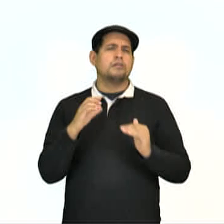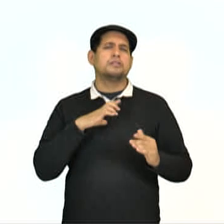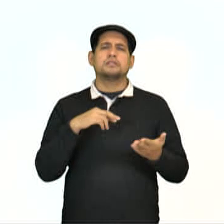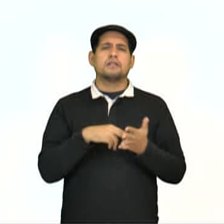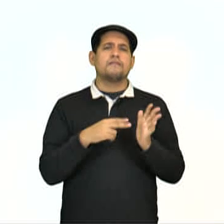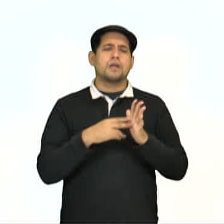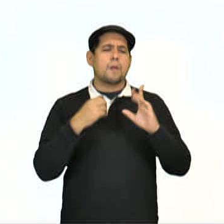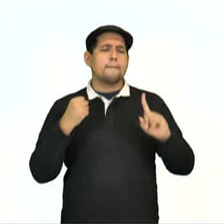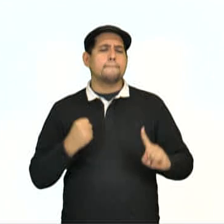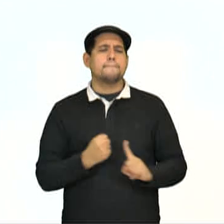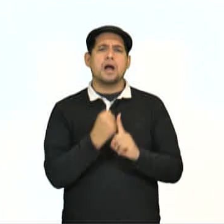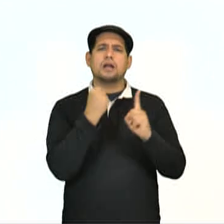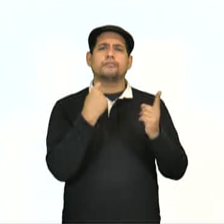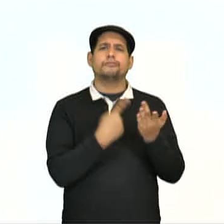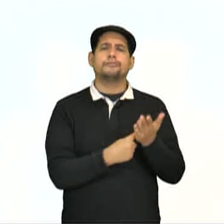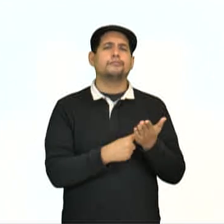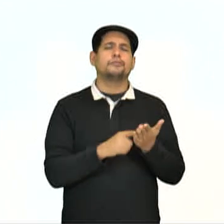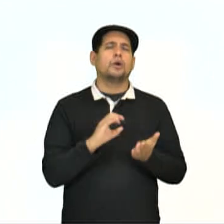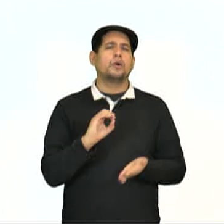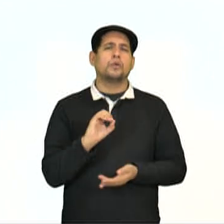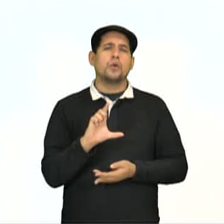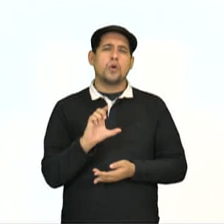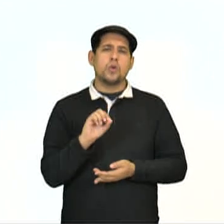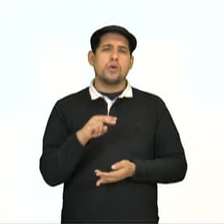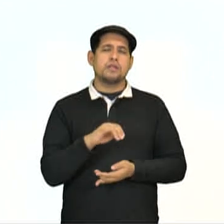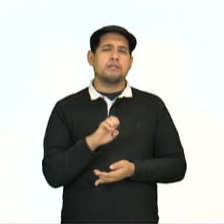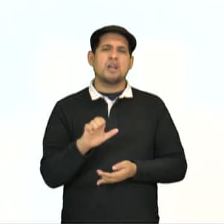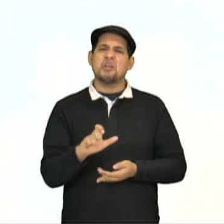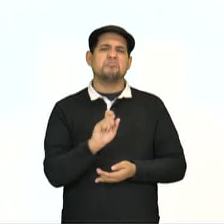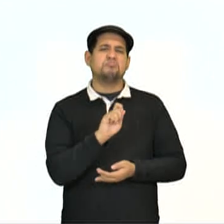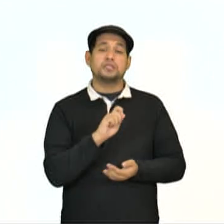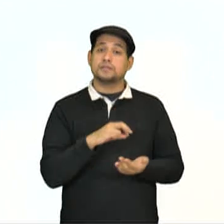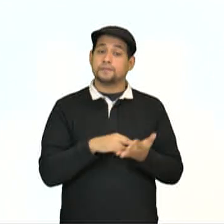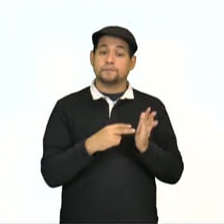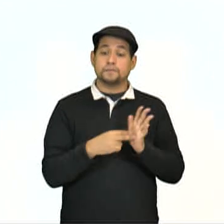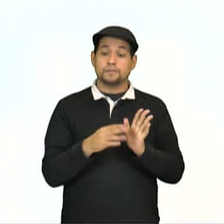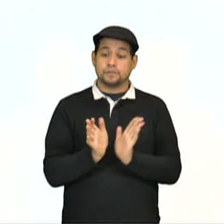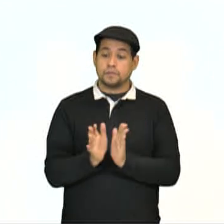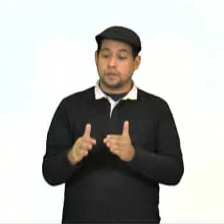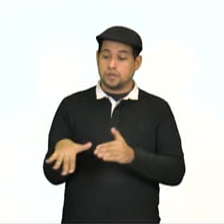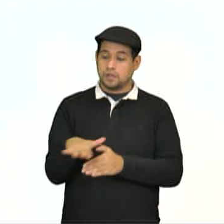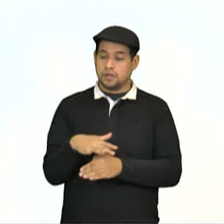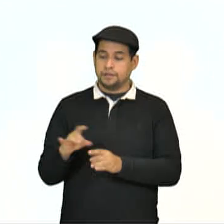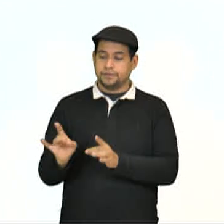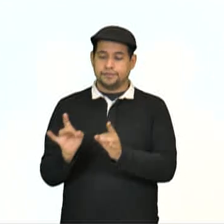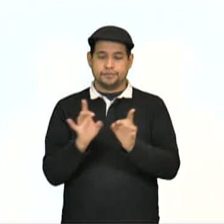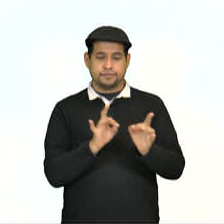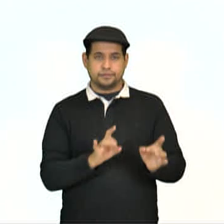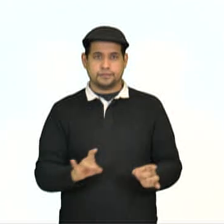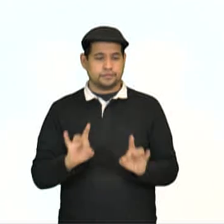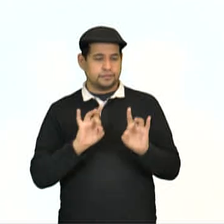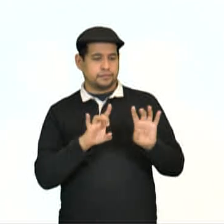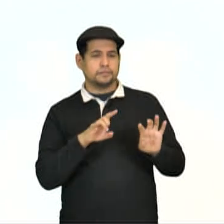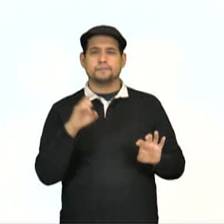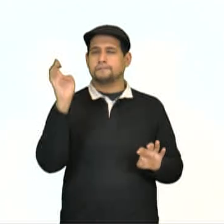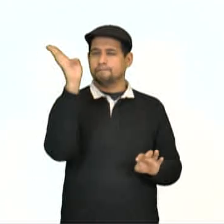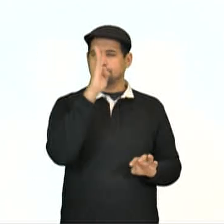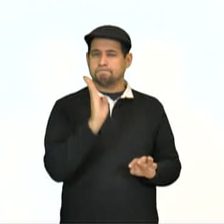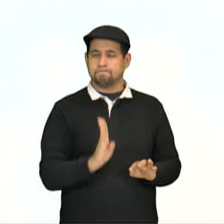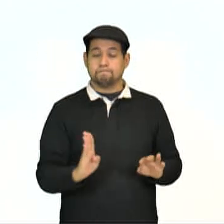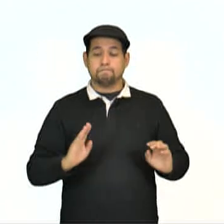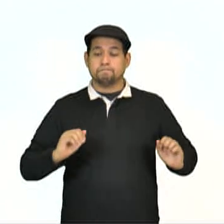o Pacto Colonial? Ele era um pacto que garantia o monopólio do comércio exclusivo do Brasil Brasil